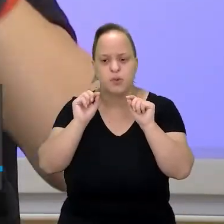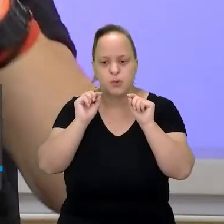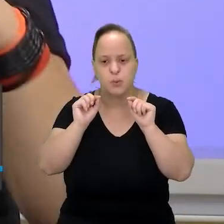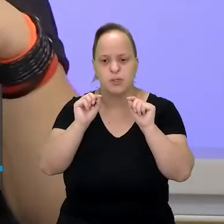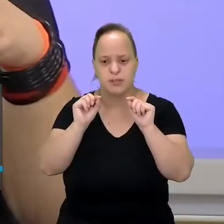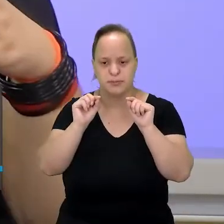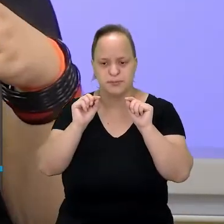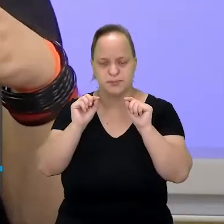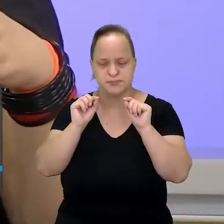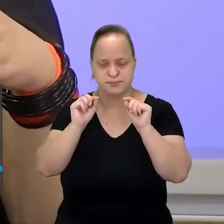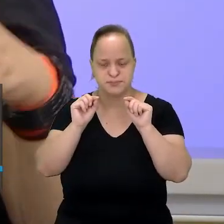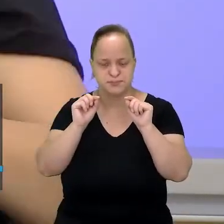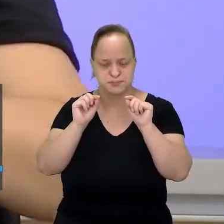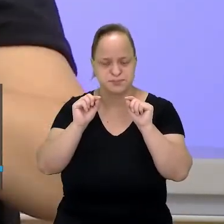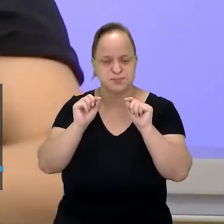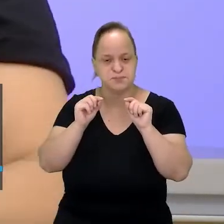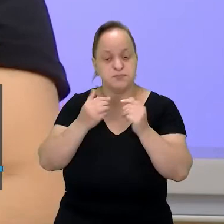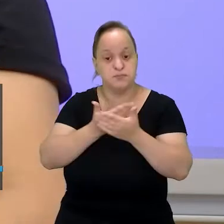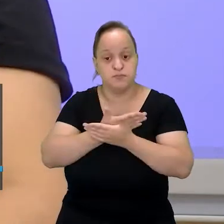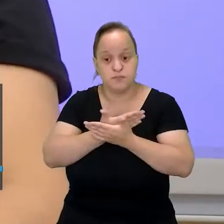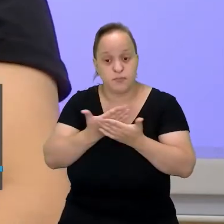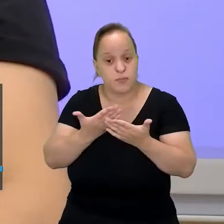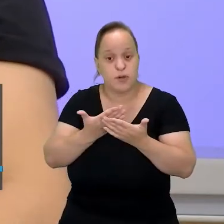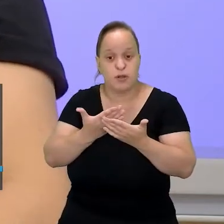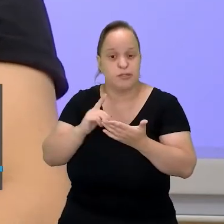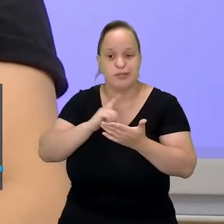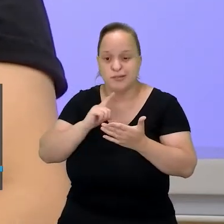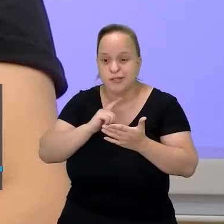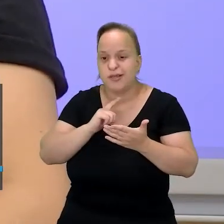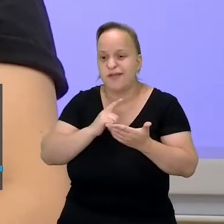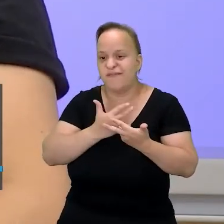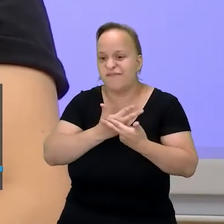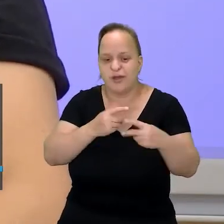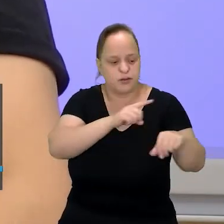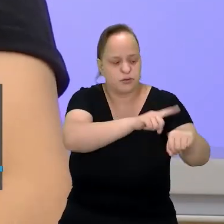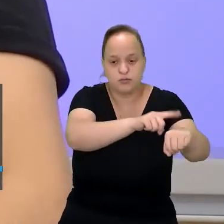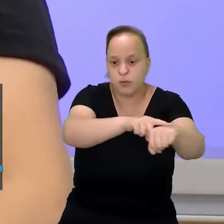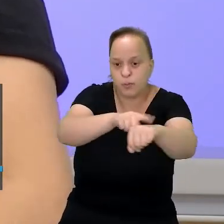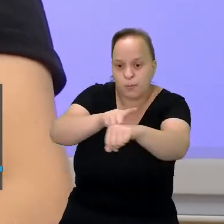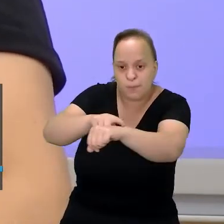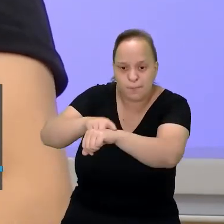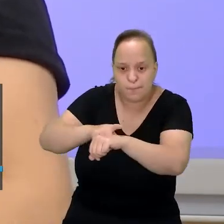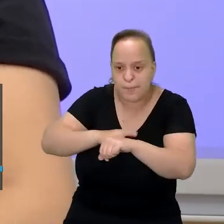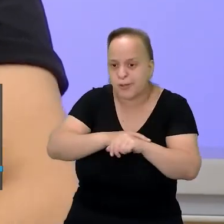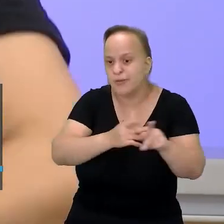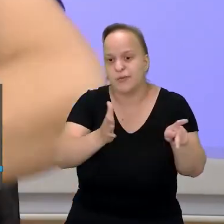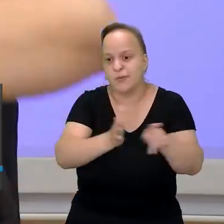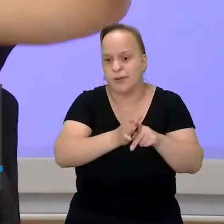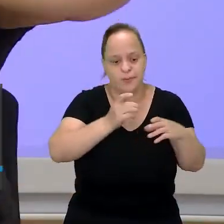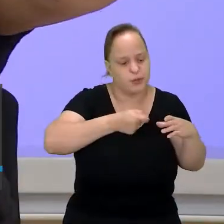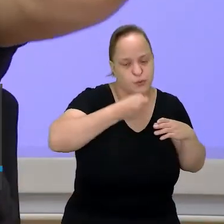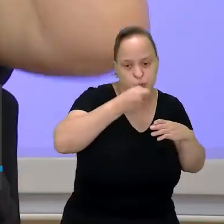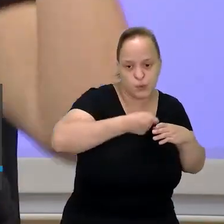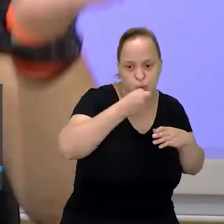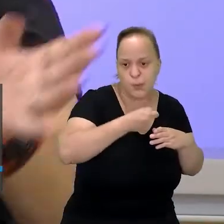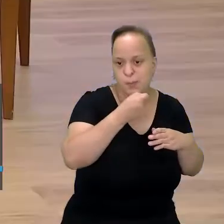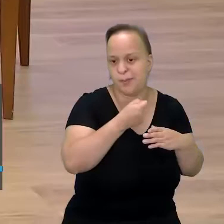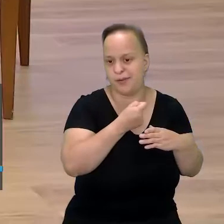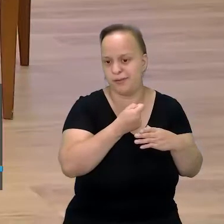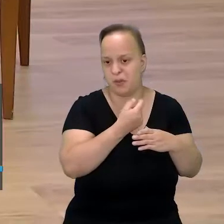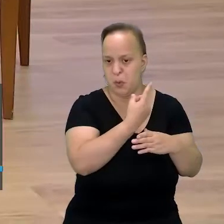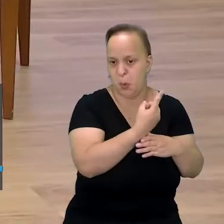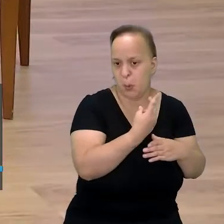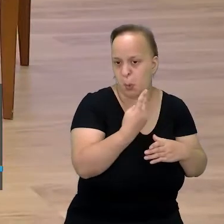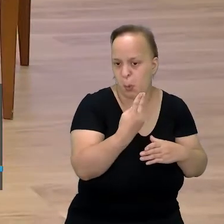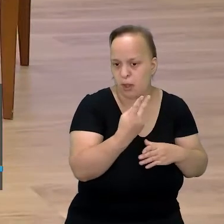assim, a gente tem muitos rituais com a alimentação. Mas não é não são dois, a gente tem 300 rituais